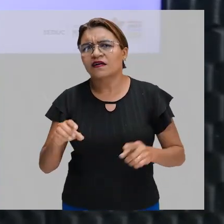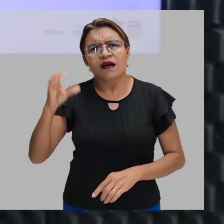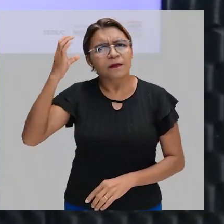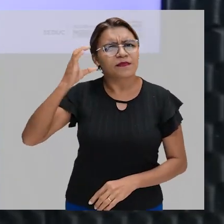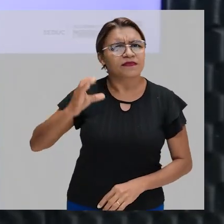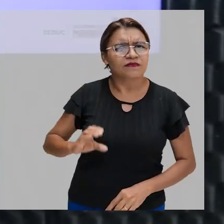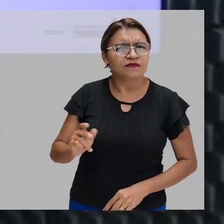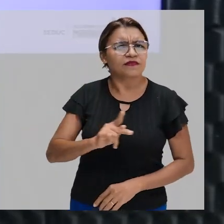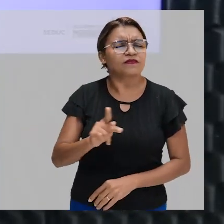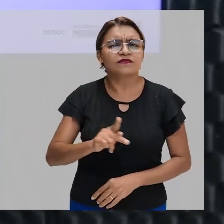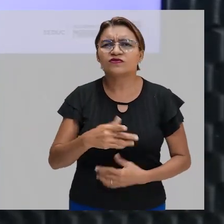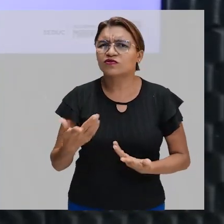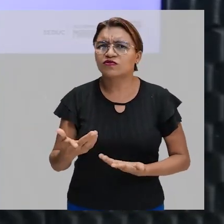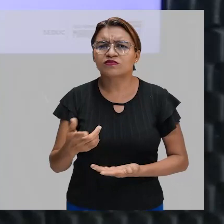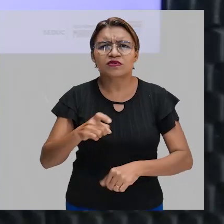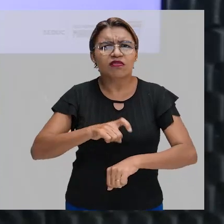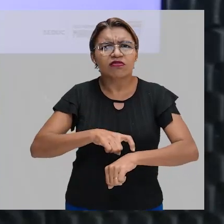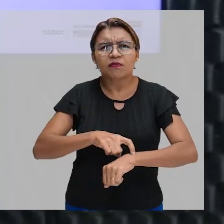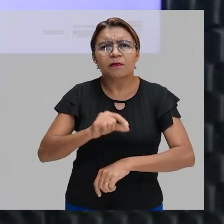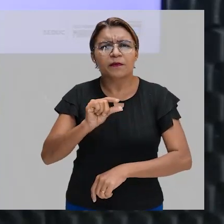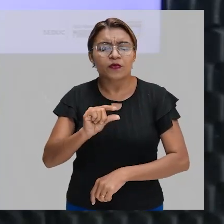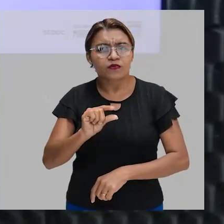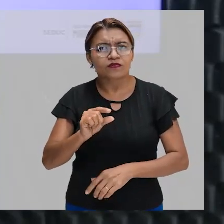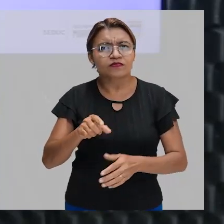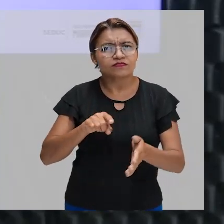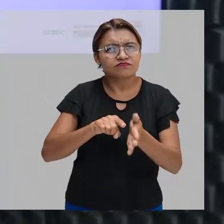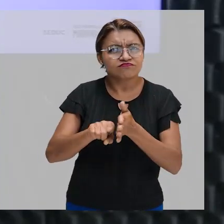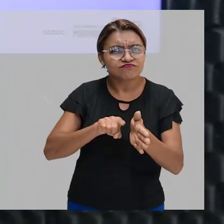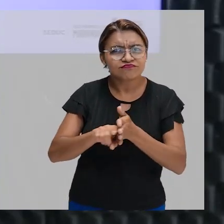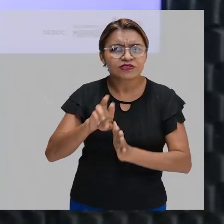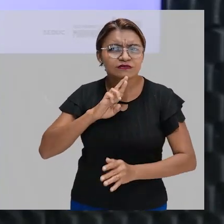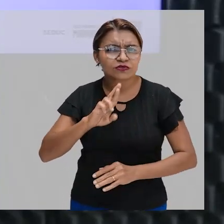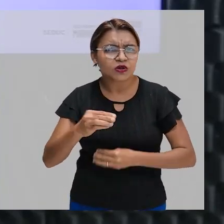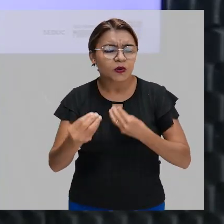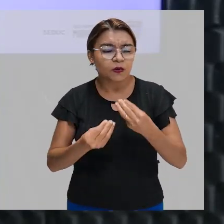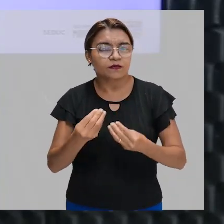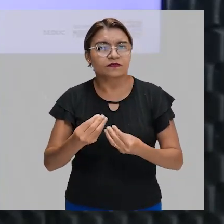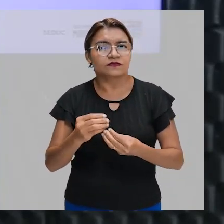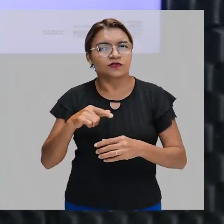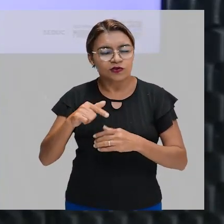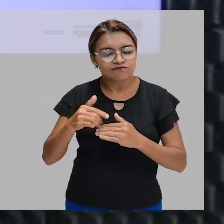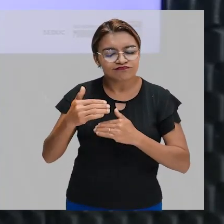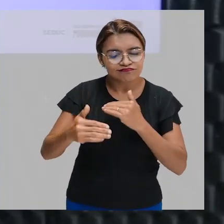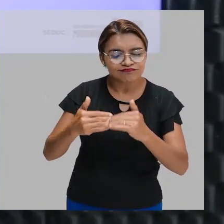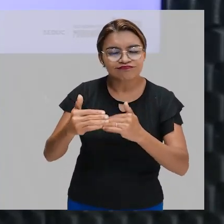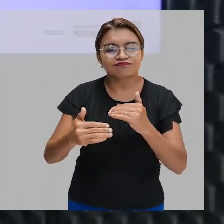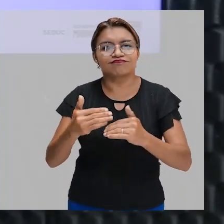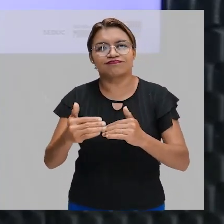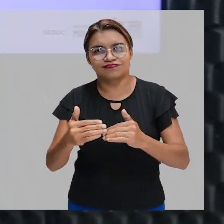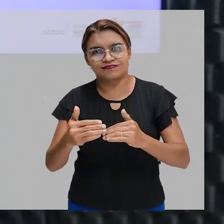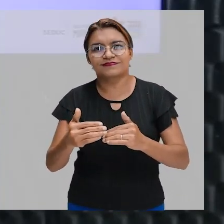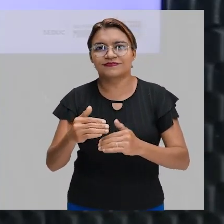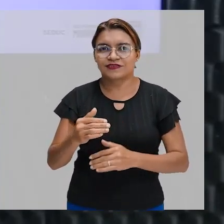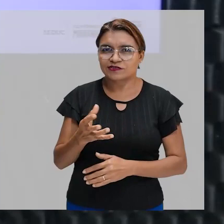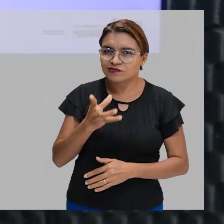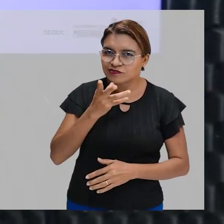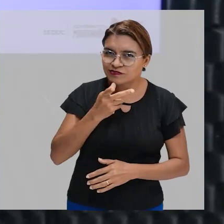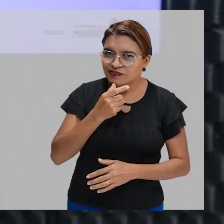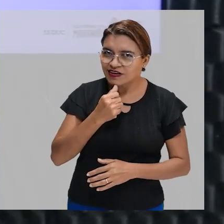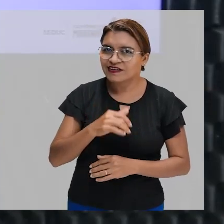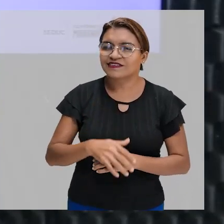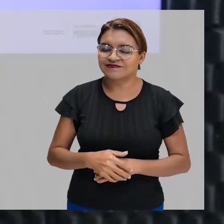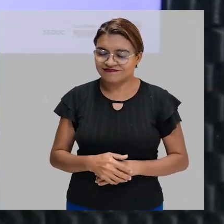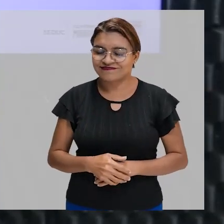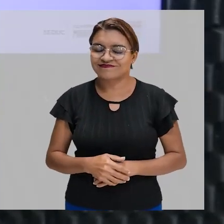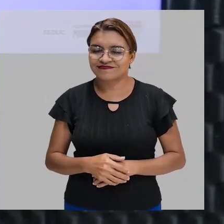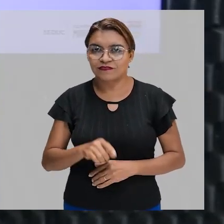tempo como é que eu vou responder a gente vai fazendo paulatinamente aqui devagar Lembrando das características e você vai